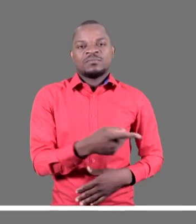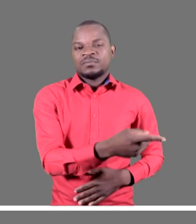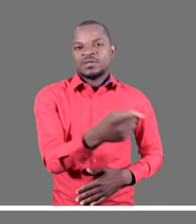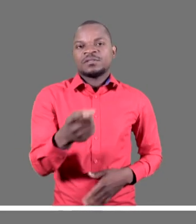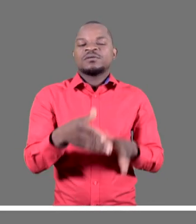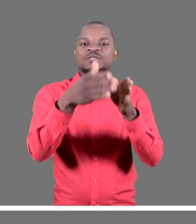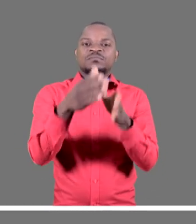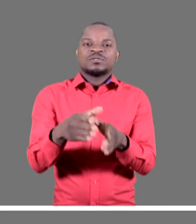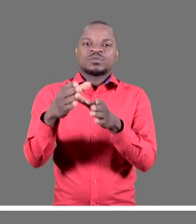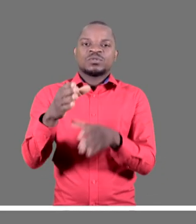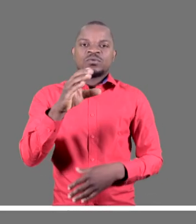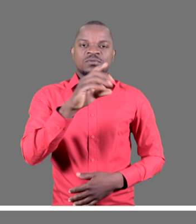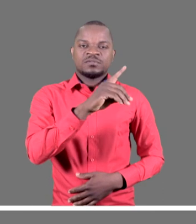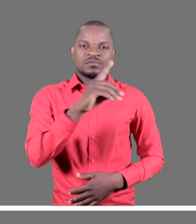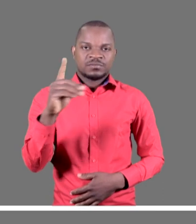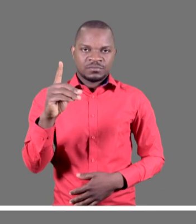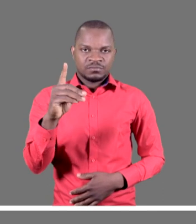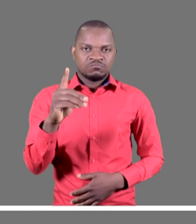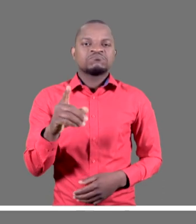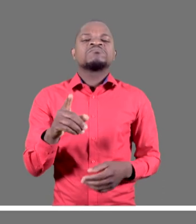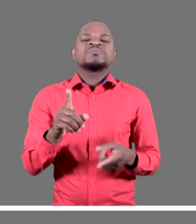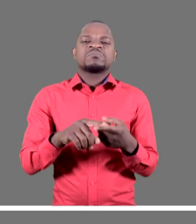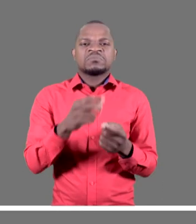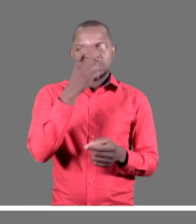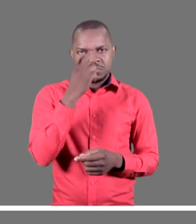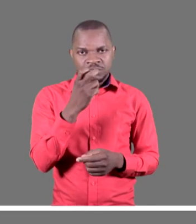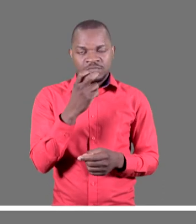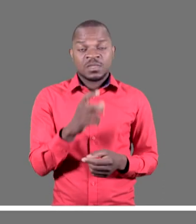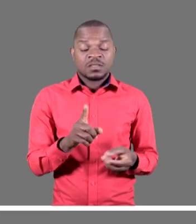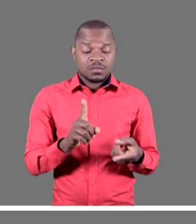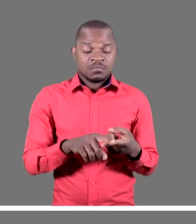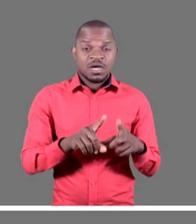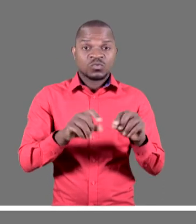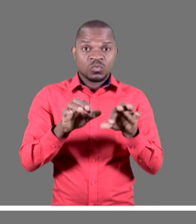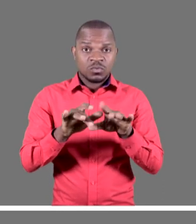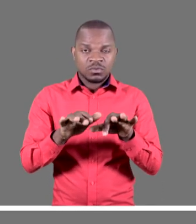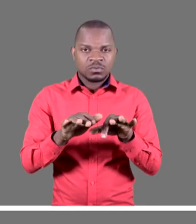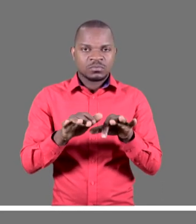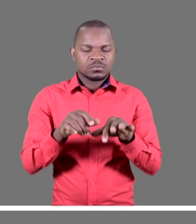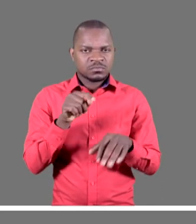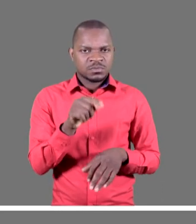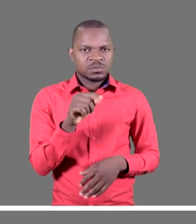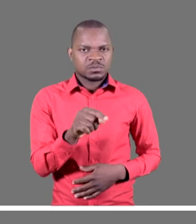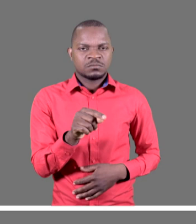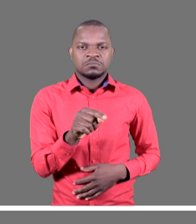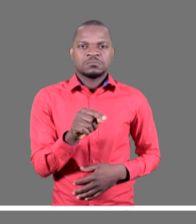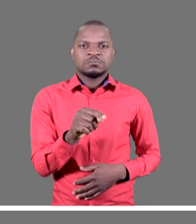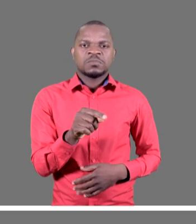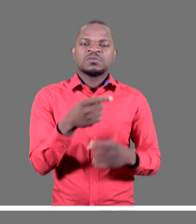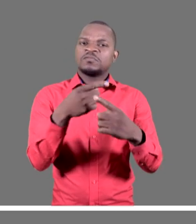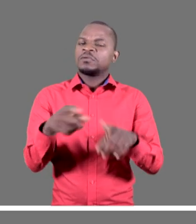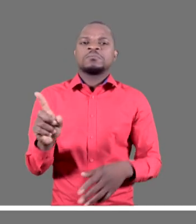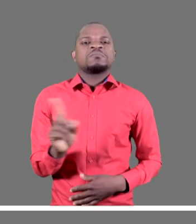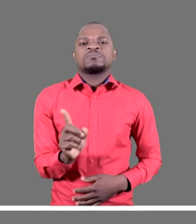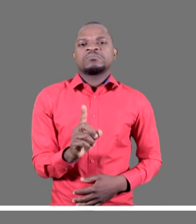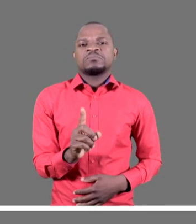de pessoas, portanto, com deficiência visual. O computador é uma ferramenta que não é nada diferente